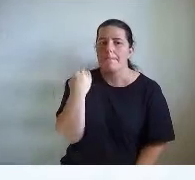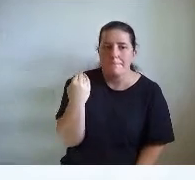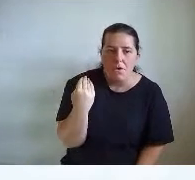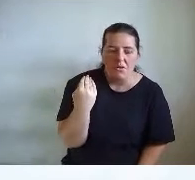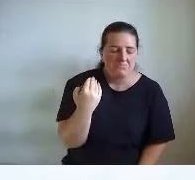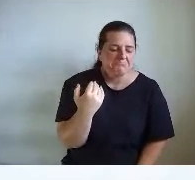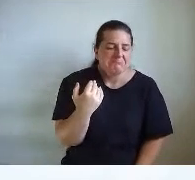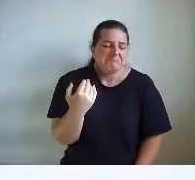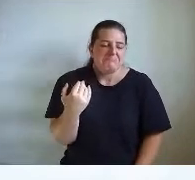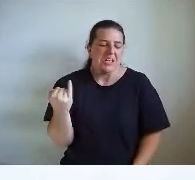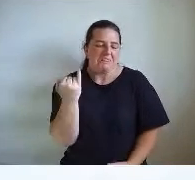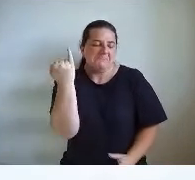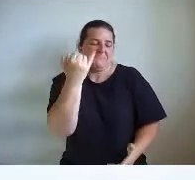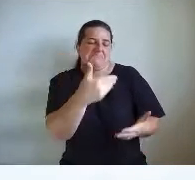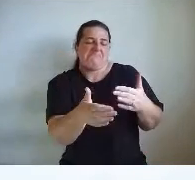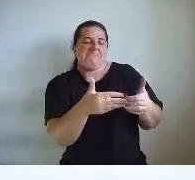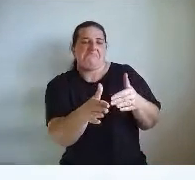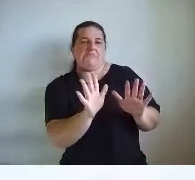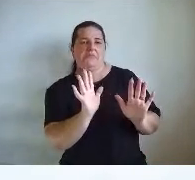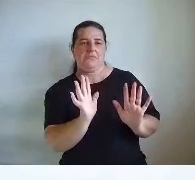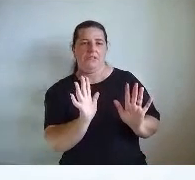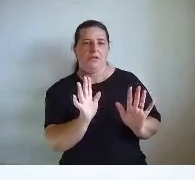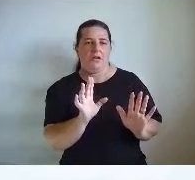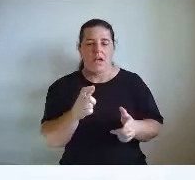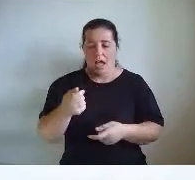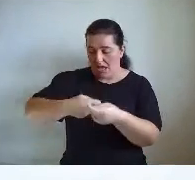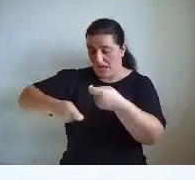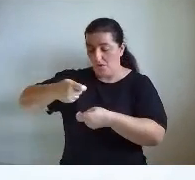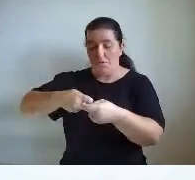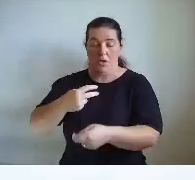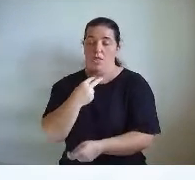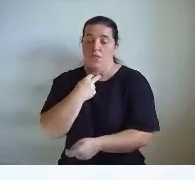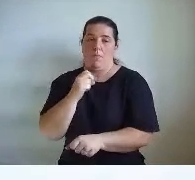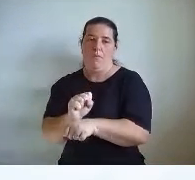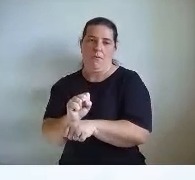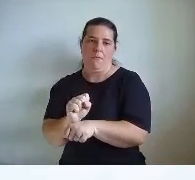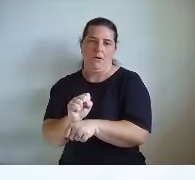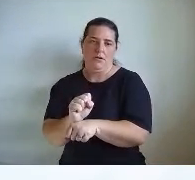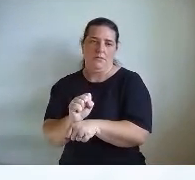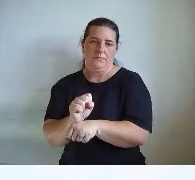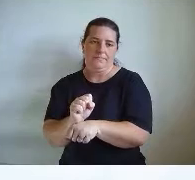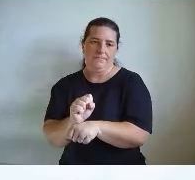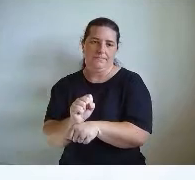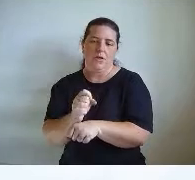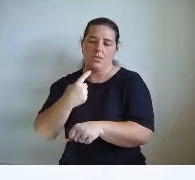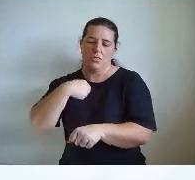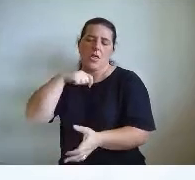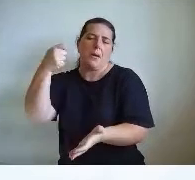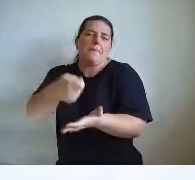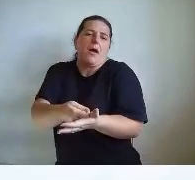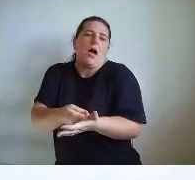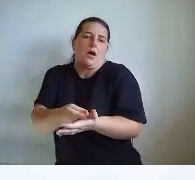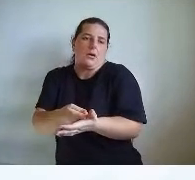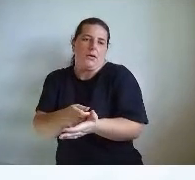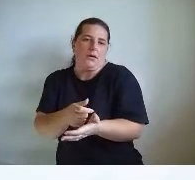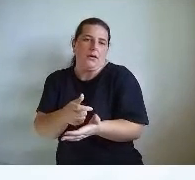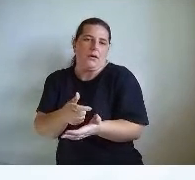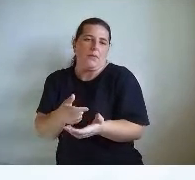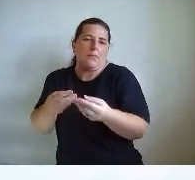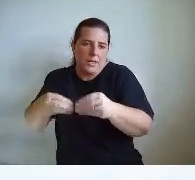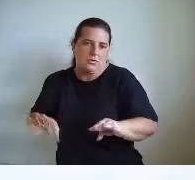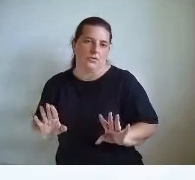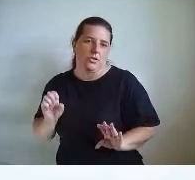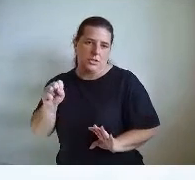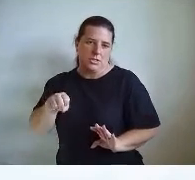quantos morrerem, mas a economia não pode parar, seja que preço for. É isso que está acontecendo em todo o Brasil,